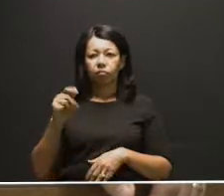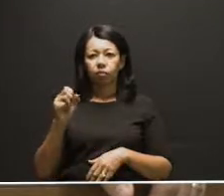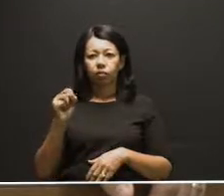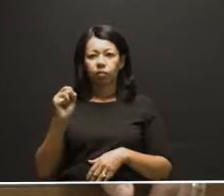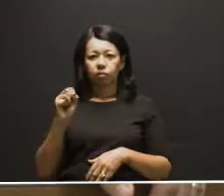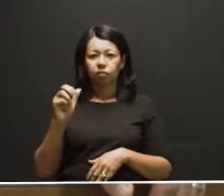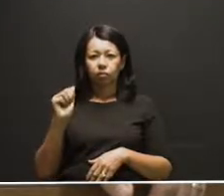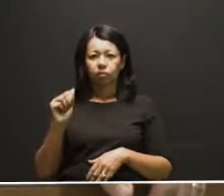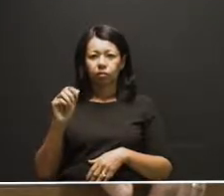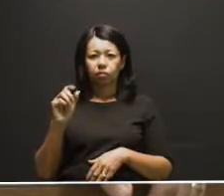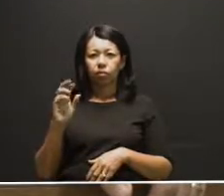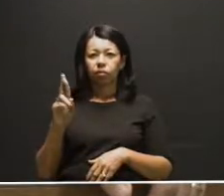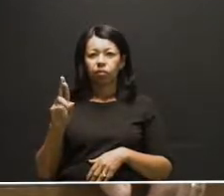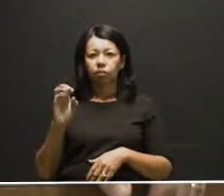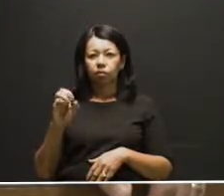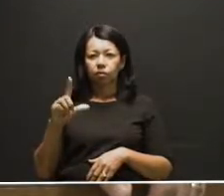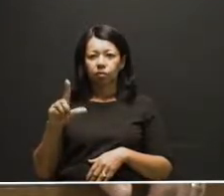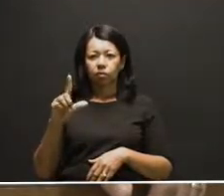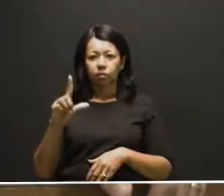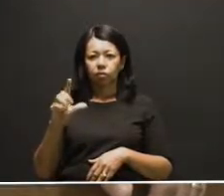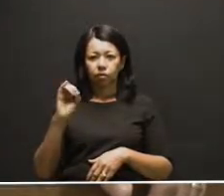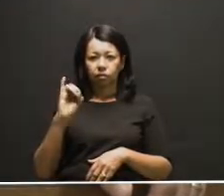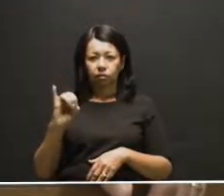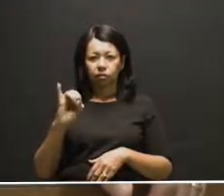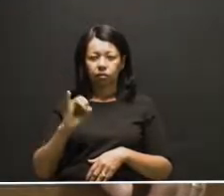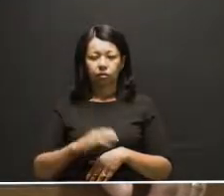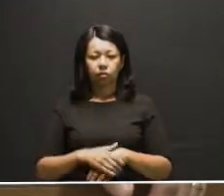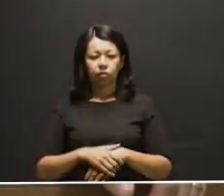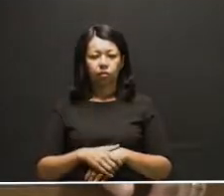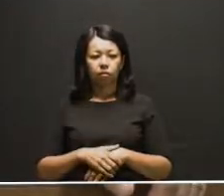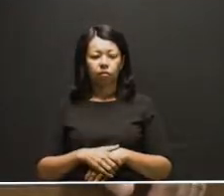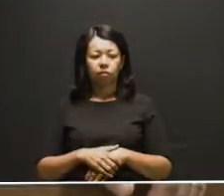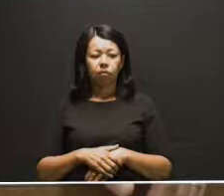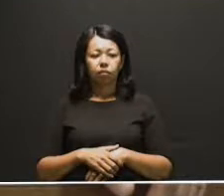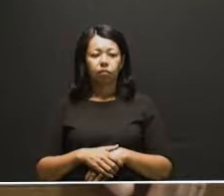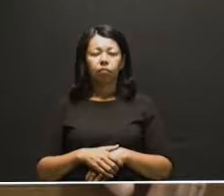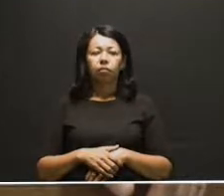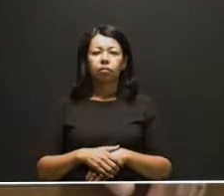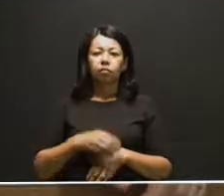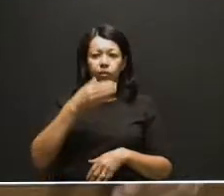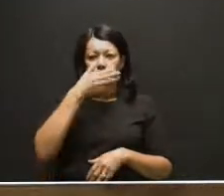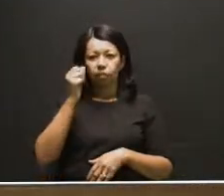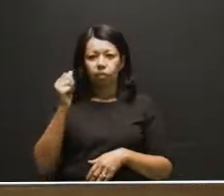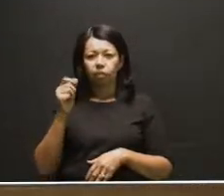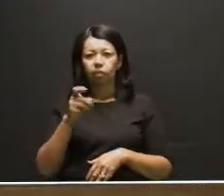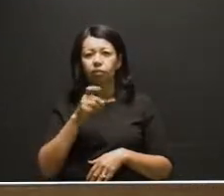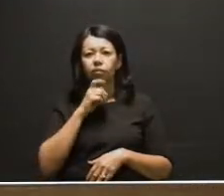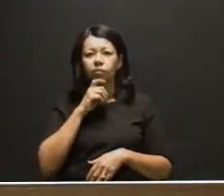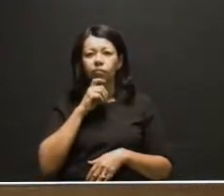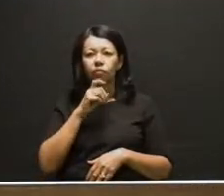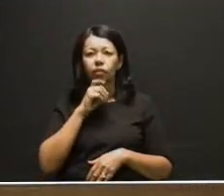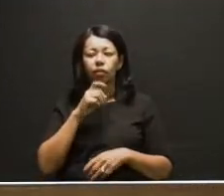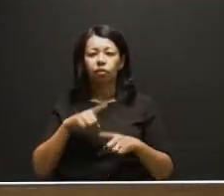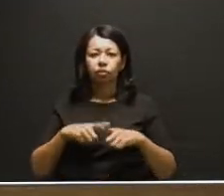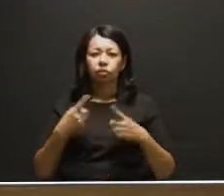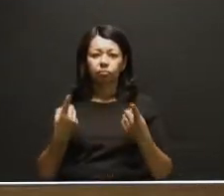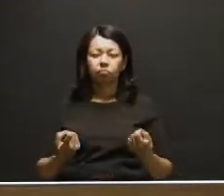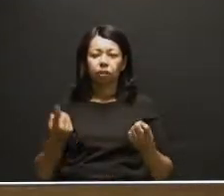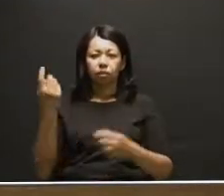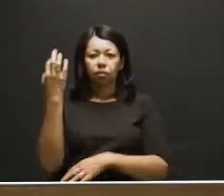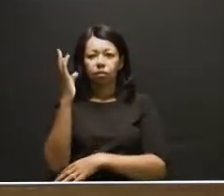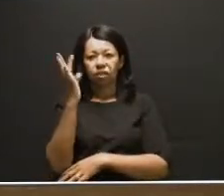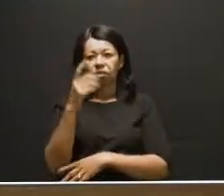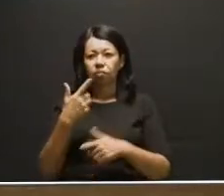tentaram agradar colocar uma condicionalidade melhor do lado verde mas infelizmente as árvores que foram plantadas estão arrancando